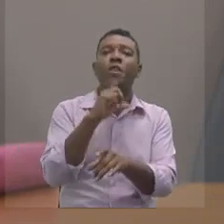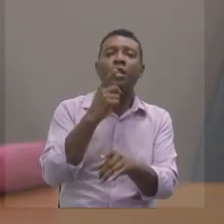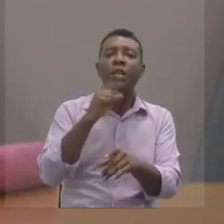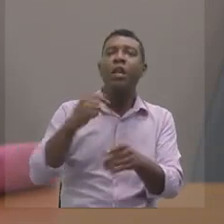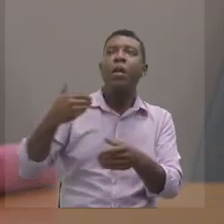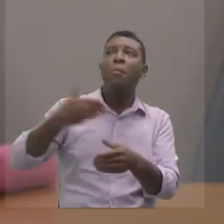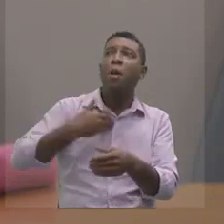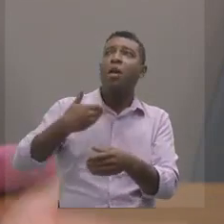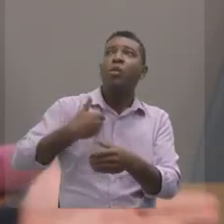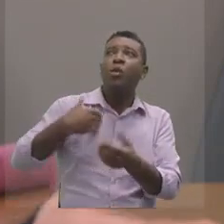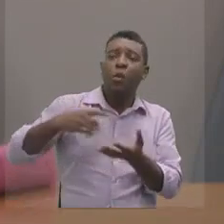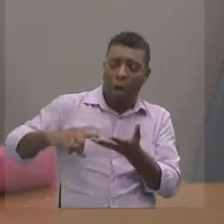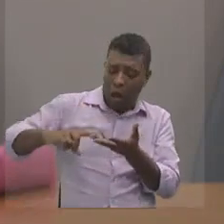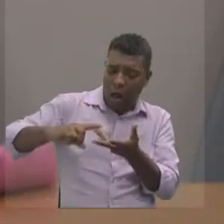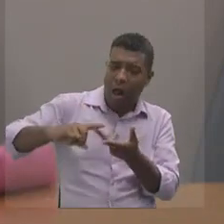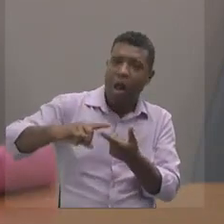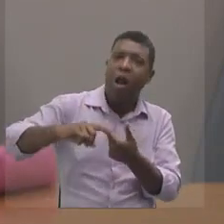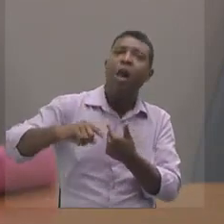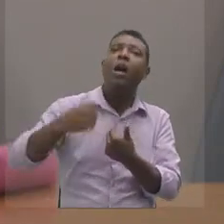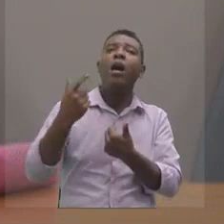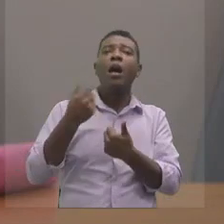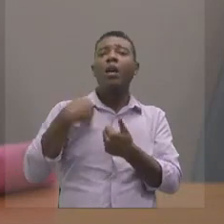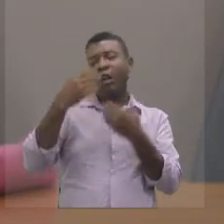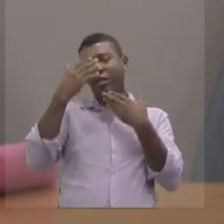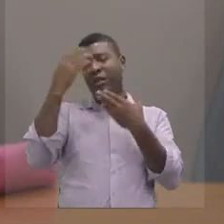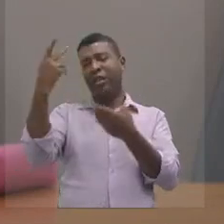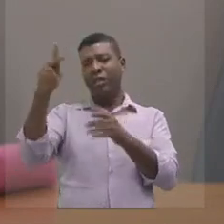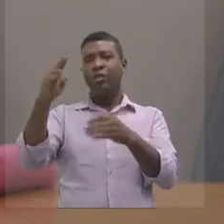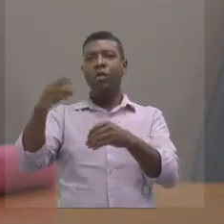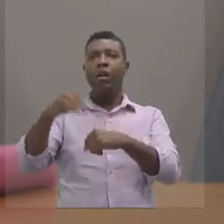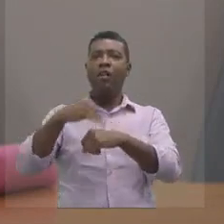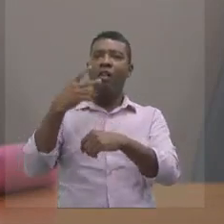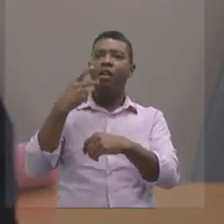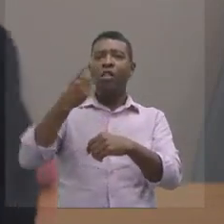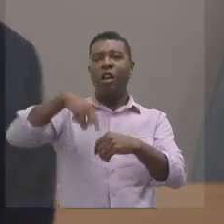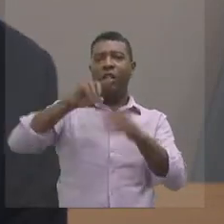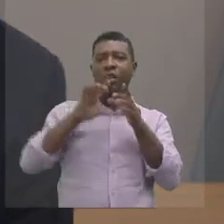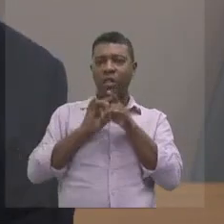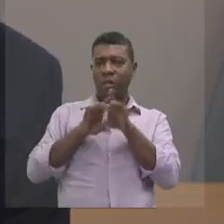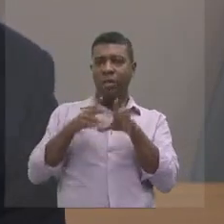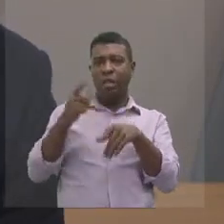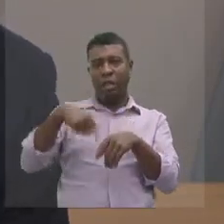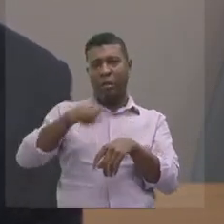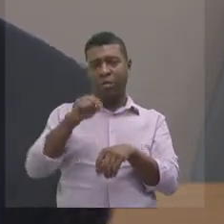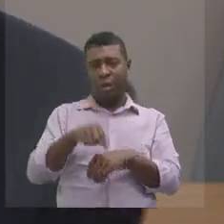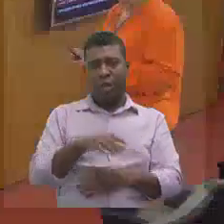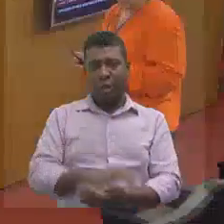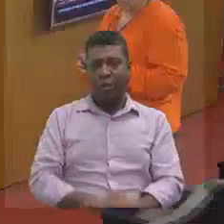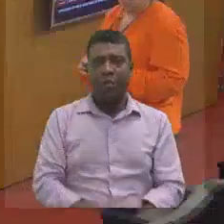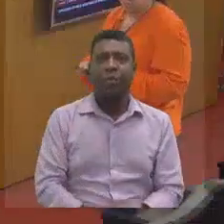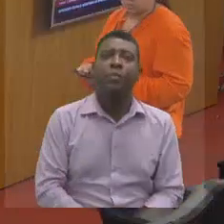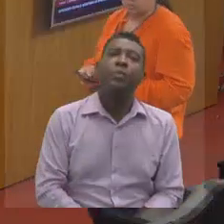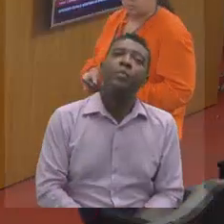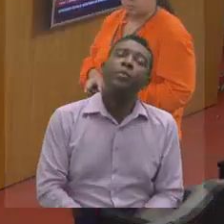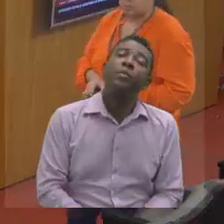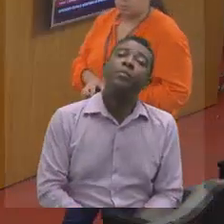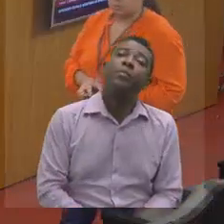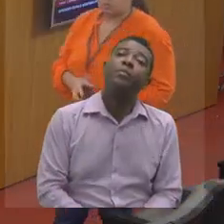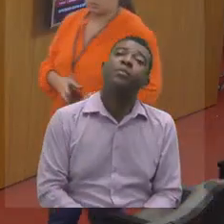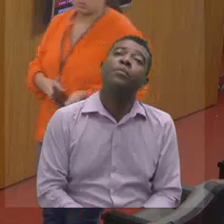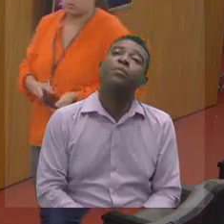despedidos mais do que a meritor então Agradeço também pelas colocações e a gente segue a disposição por aqui Ok obrigado Maria Clara